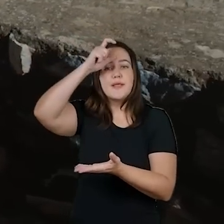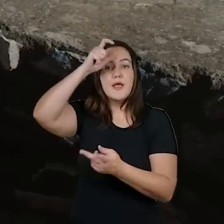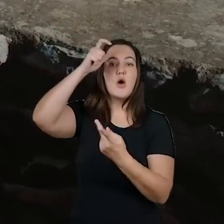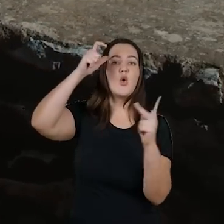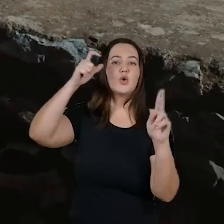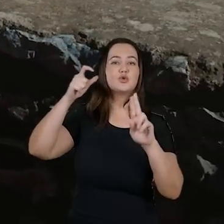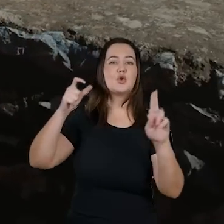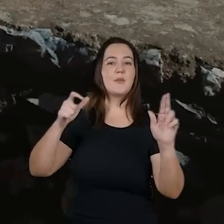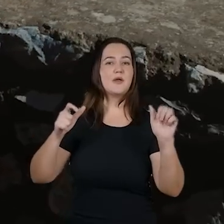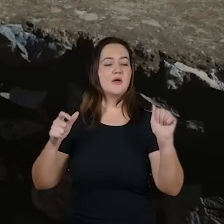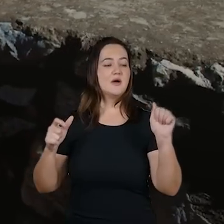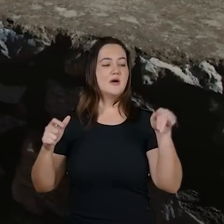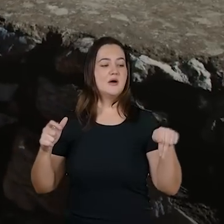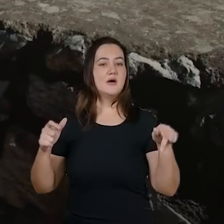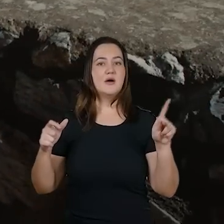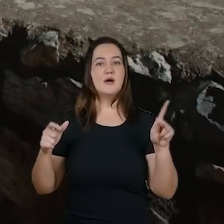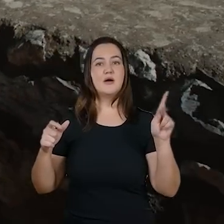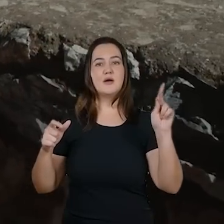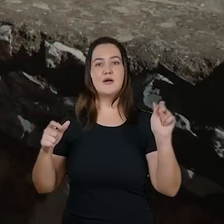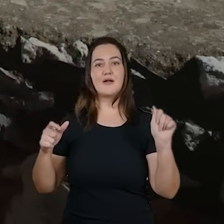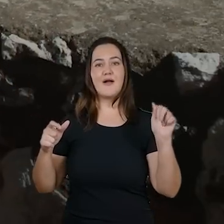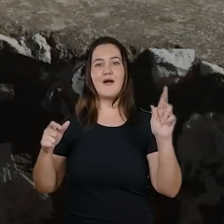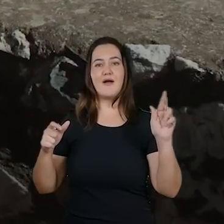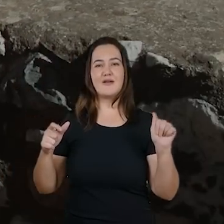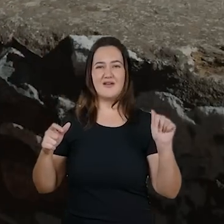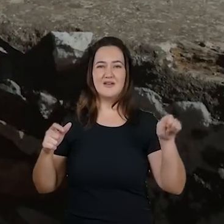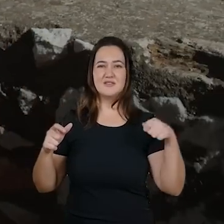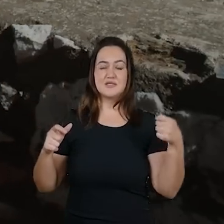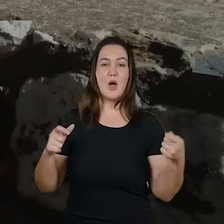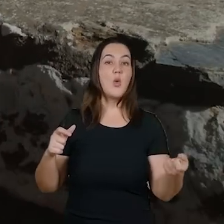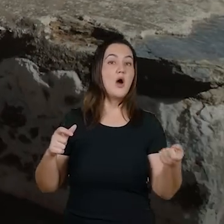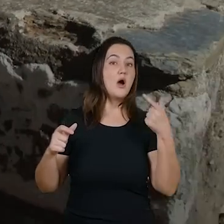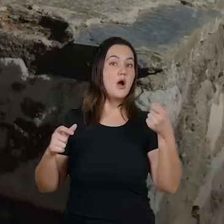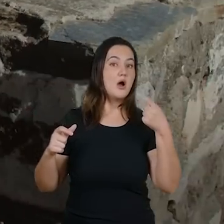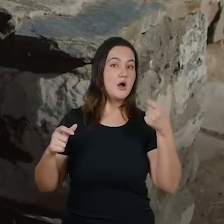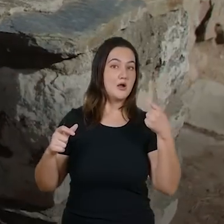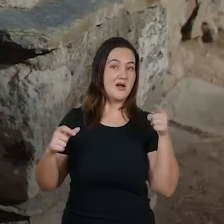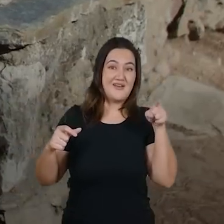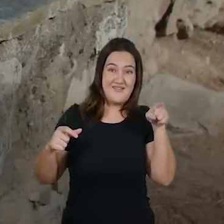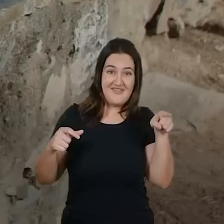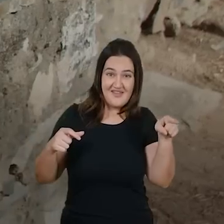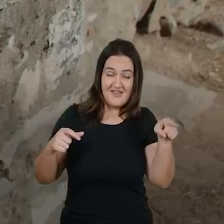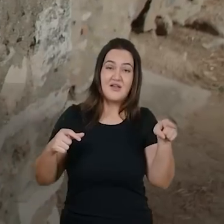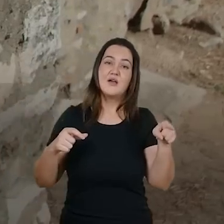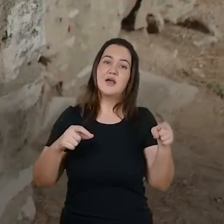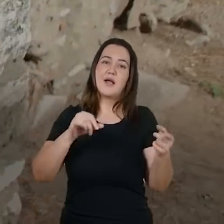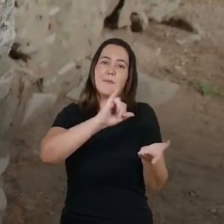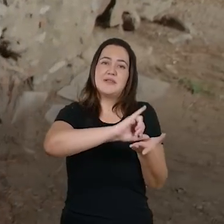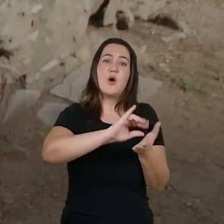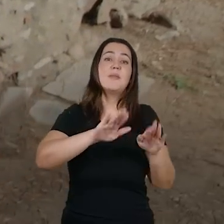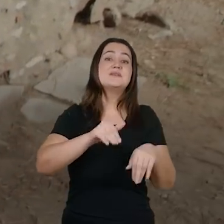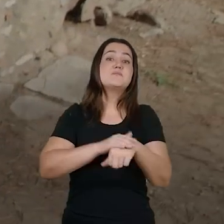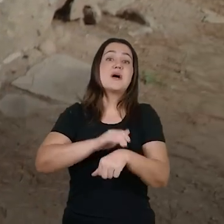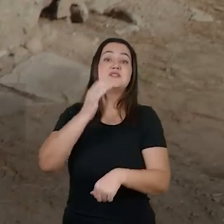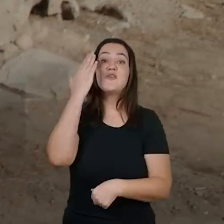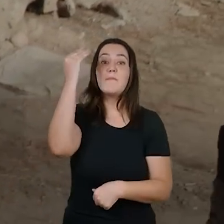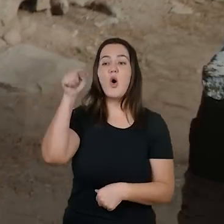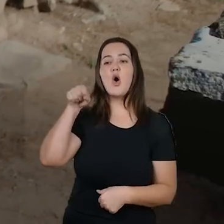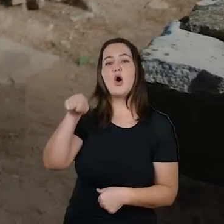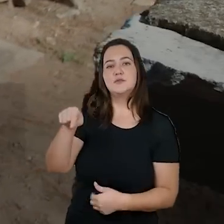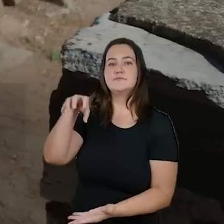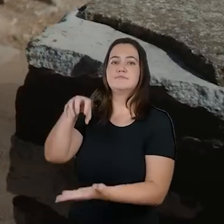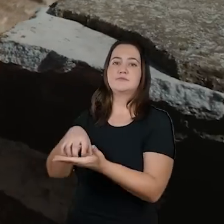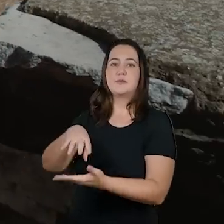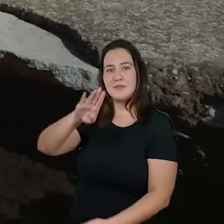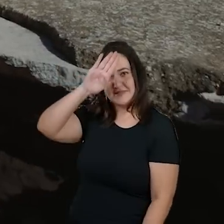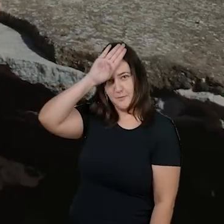das maiores cidades que aqui existem. Bom, nesse sentido, essa cidade, esse reino, melhor dizendo, que floresceu nessa época, ele